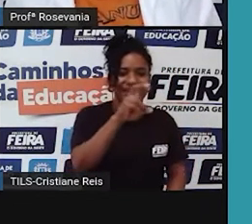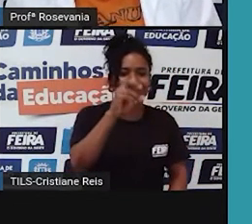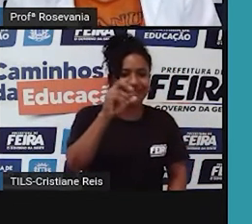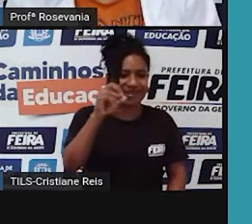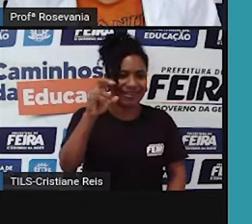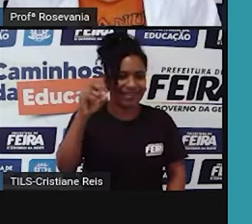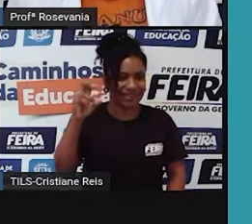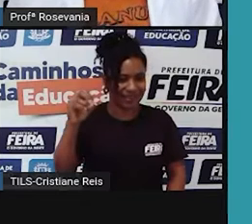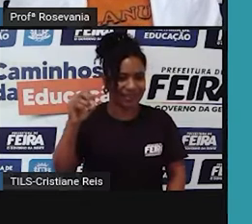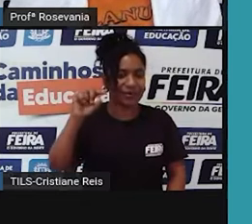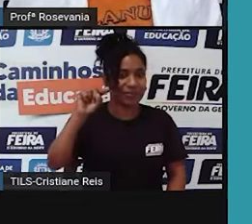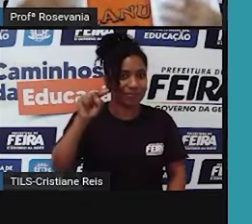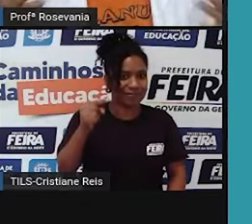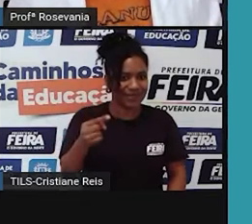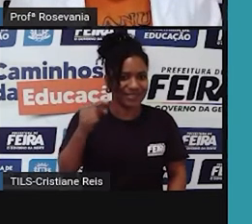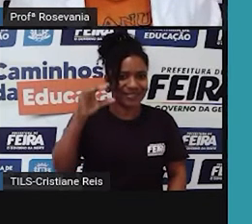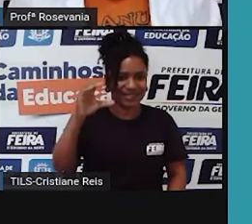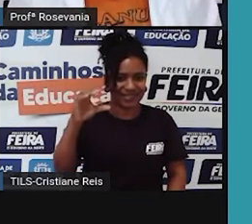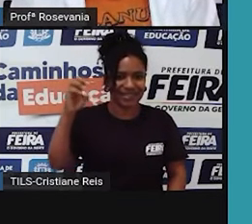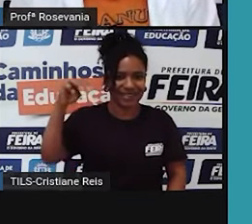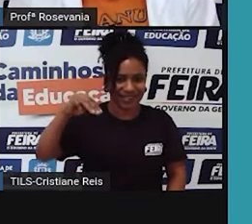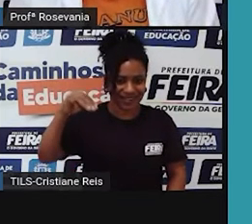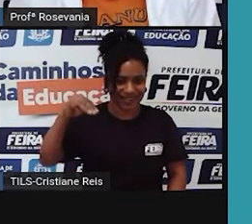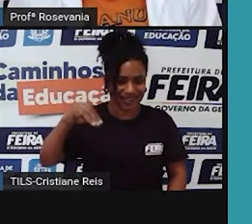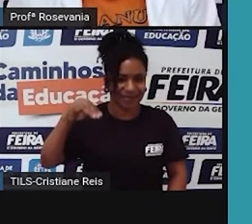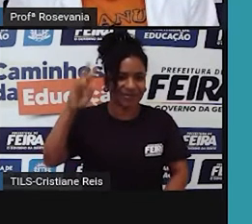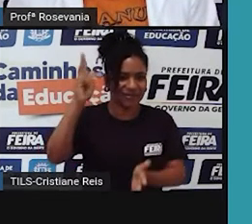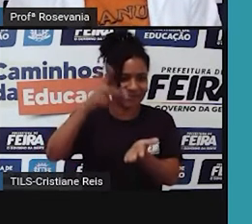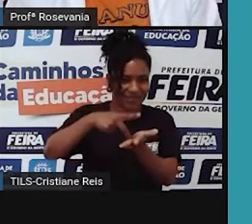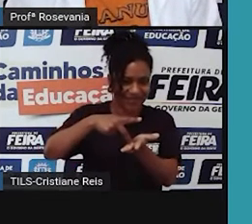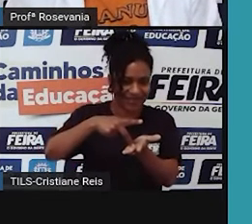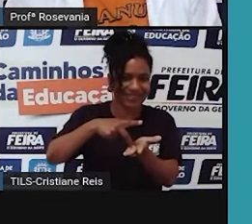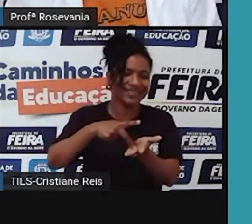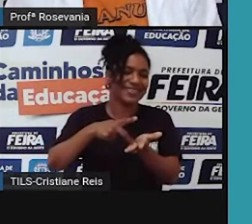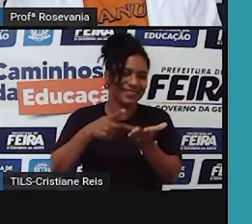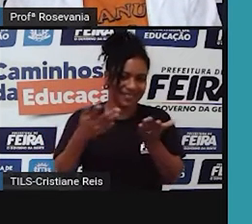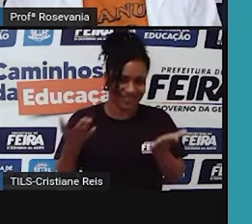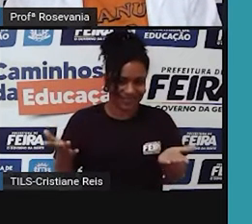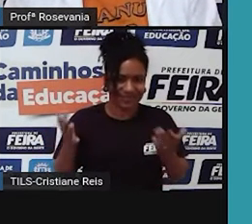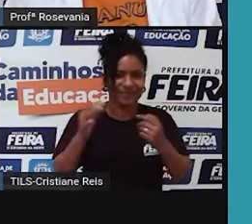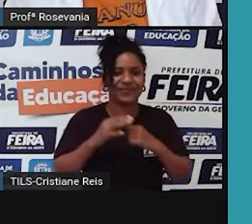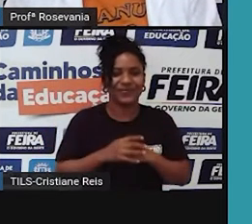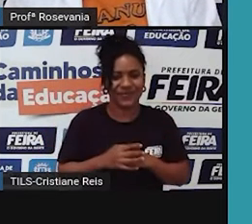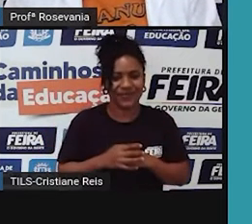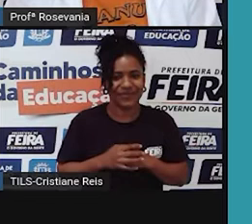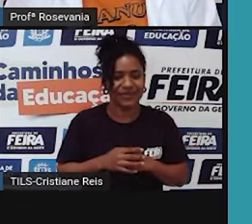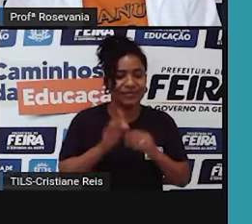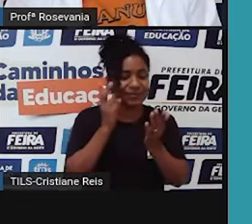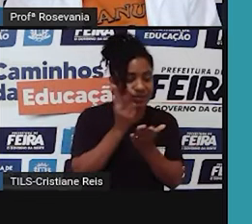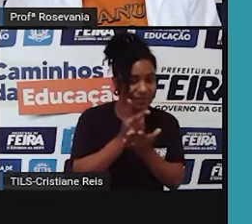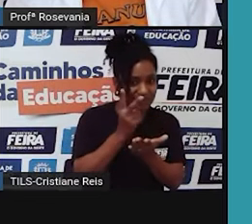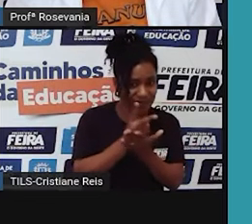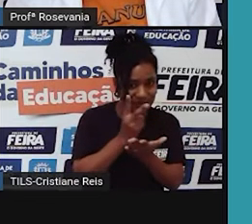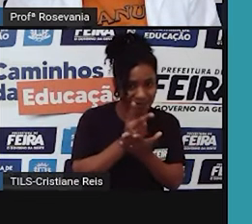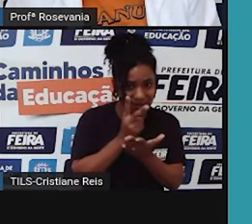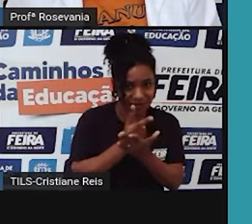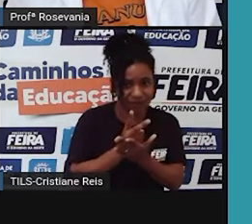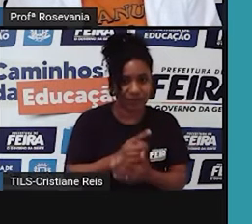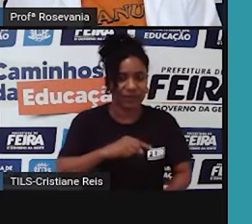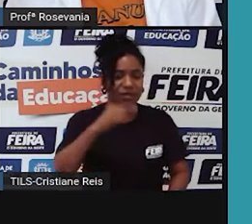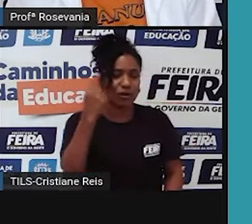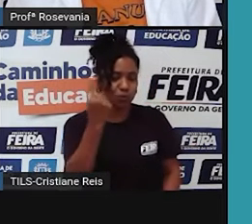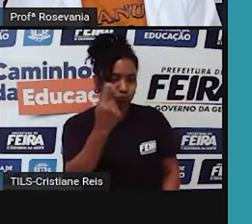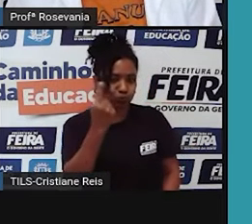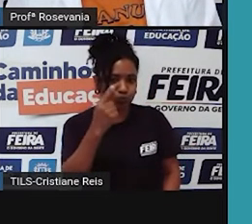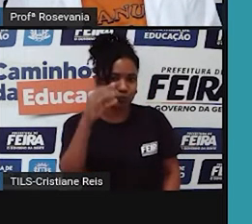na realidade. Ou seja, é muito centímetro lá, né, que a gente está observando. Então, toda vez quando eu ando 1 centímetro